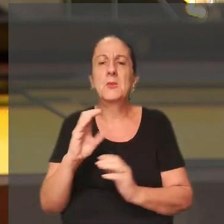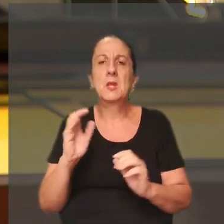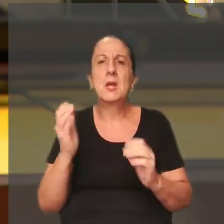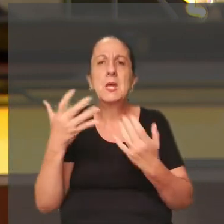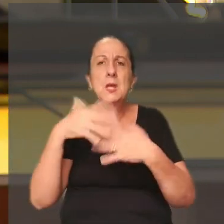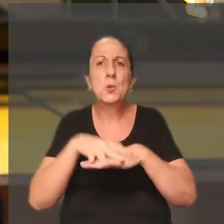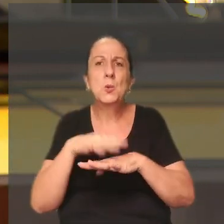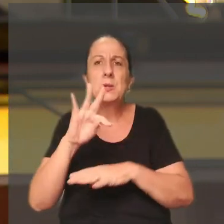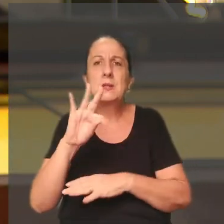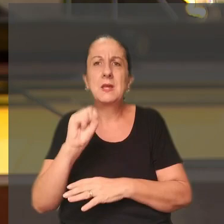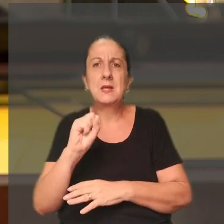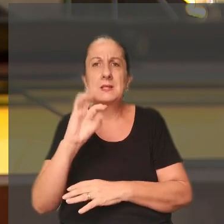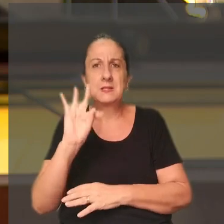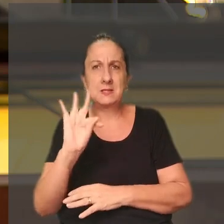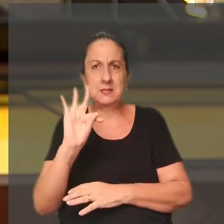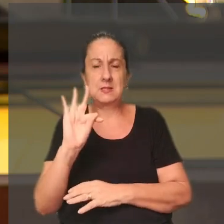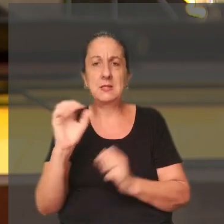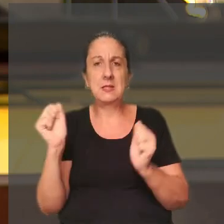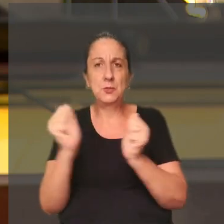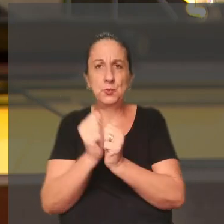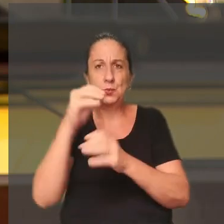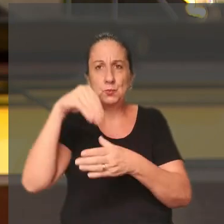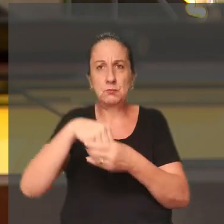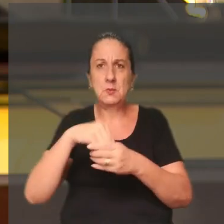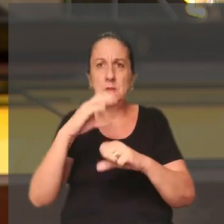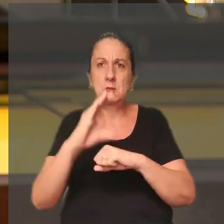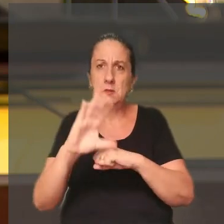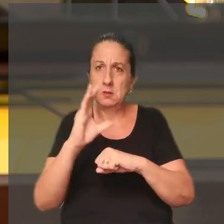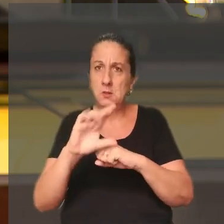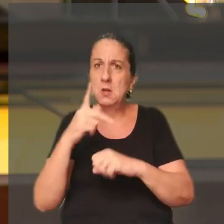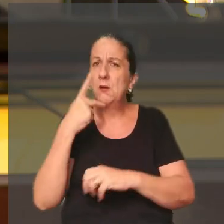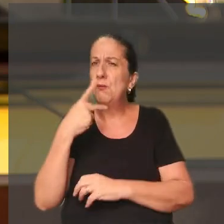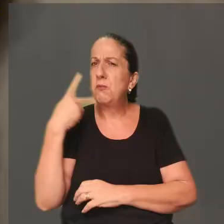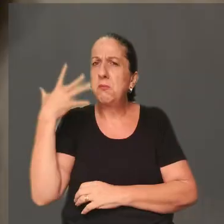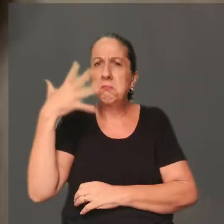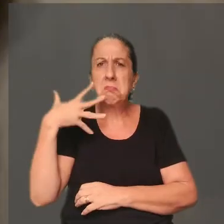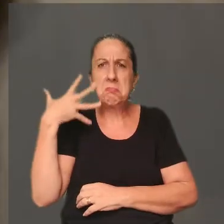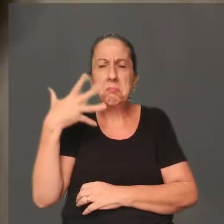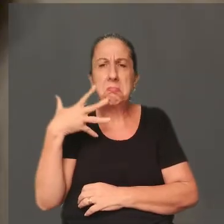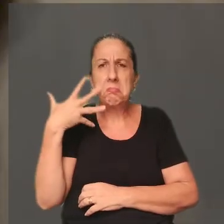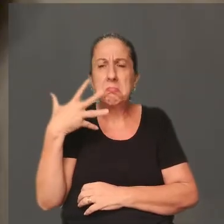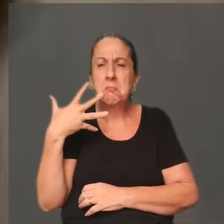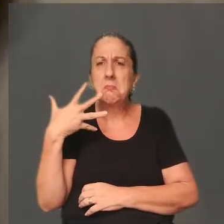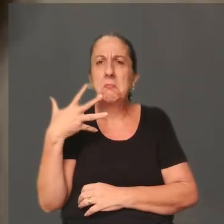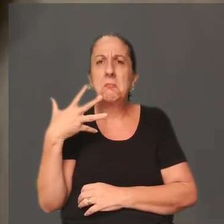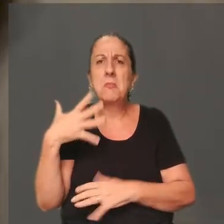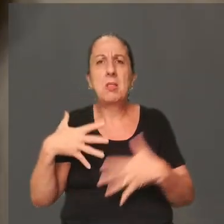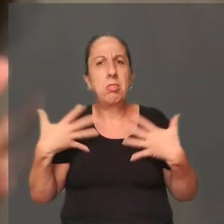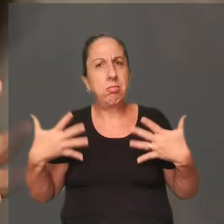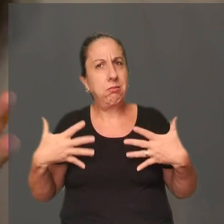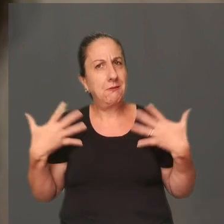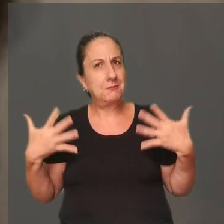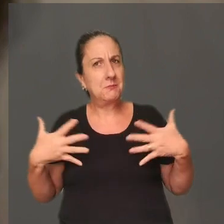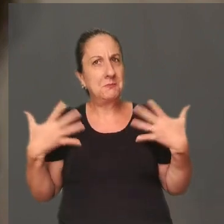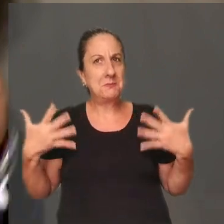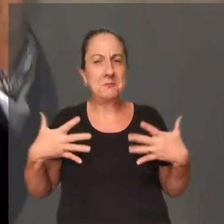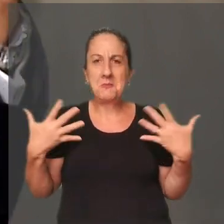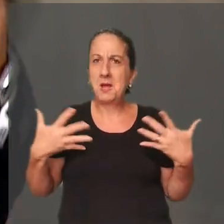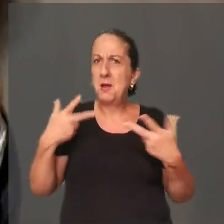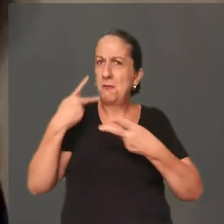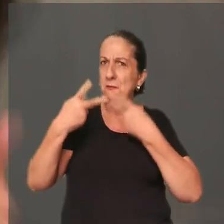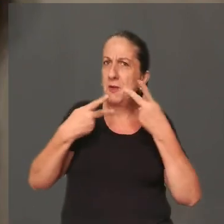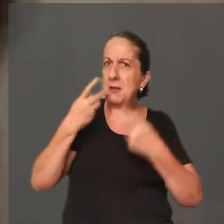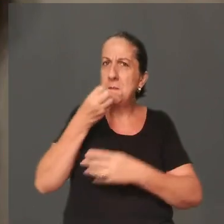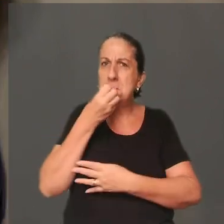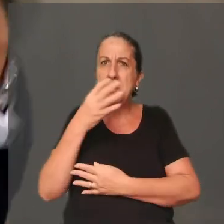inclui o TST na Constituição. E ele fez um discurso muito, como disse assim, entusiasmado,